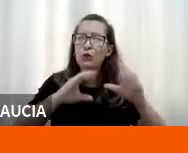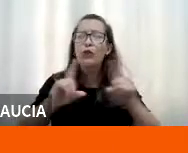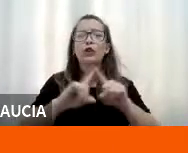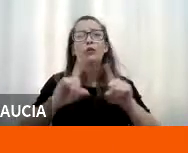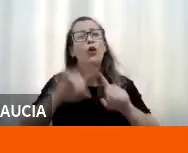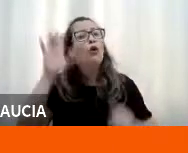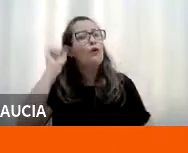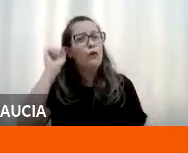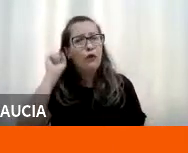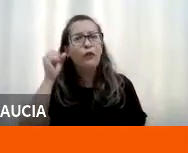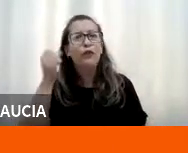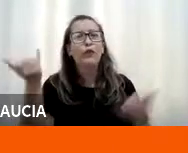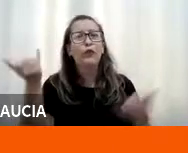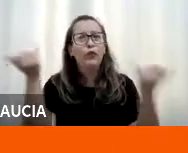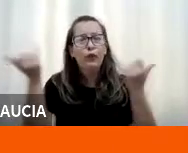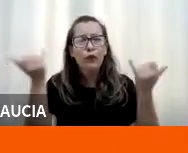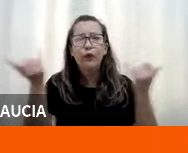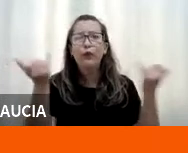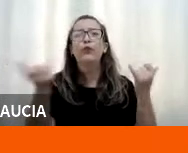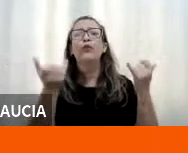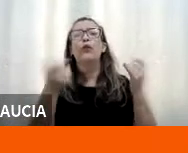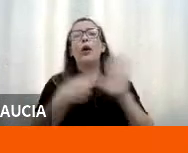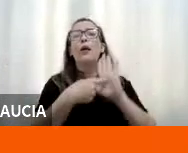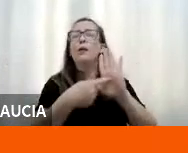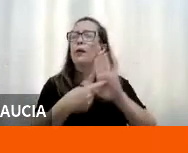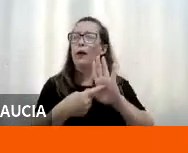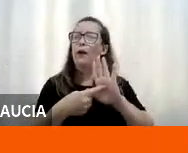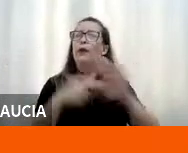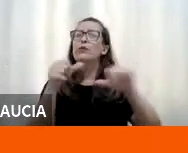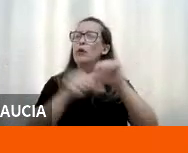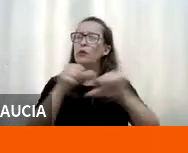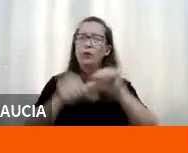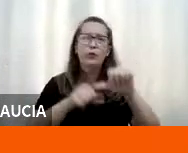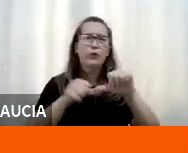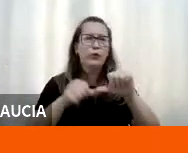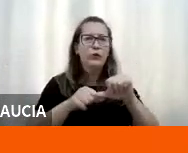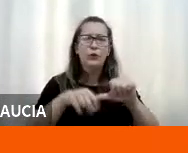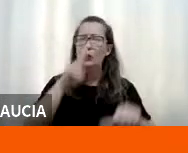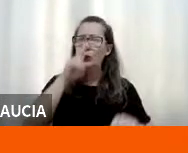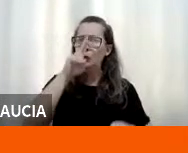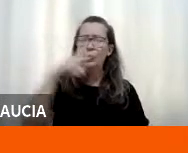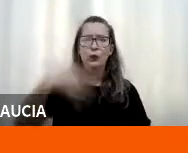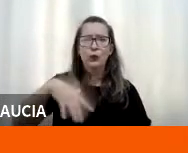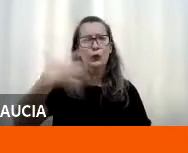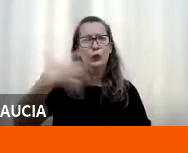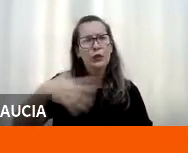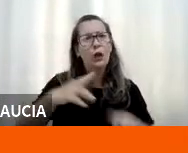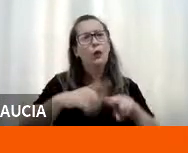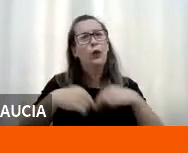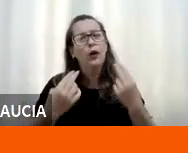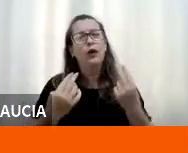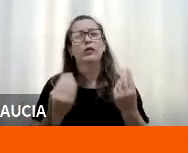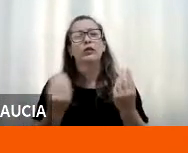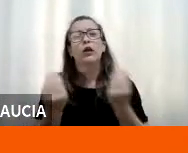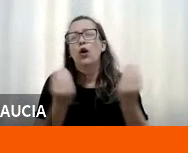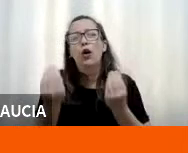aponta para uma mudança radical no modo como as instituições